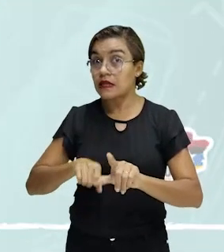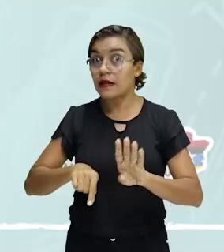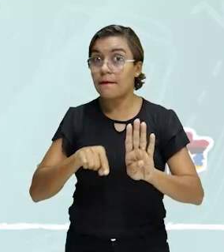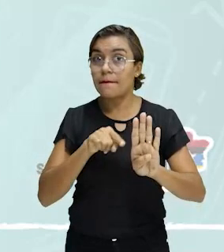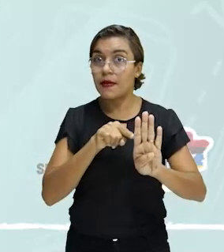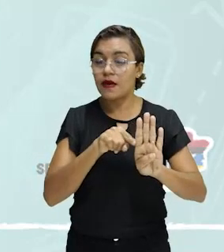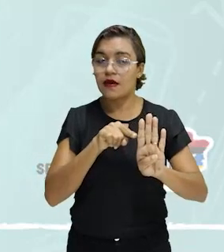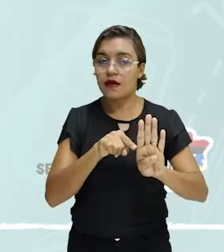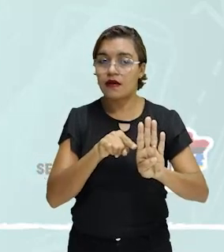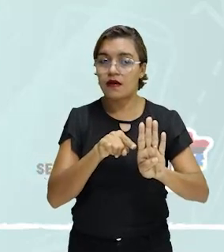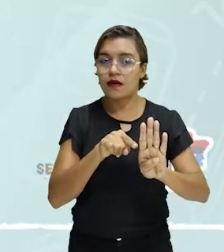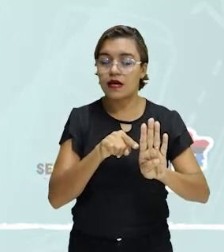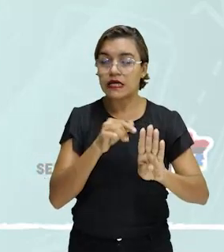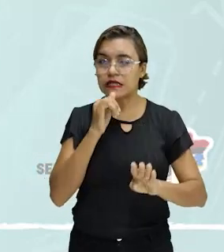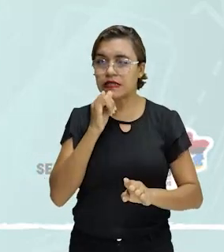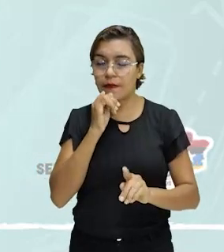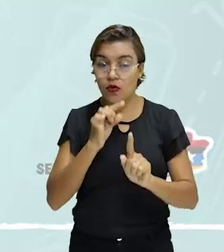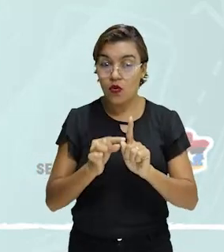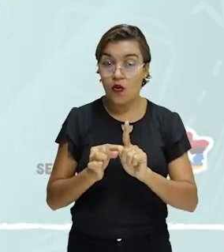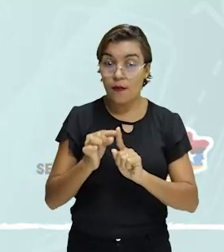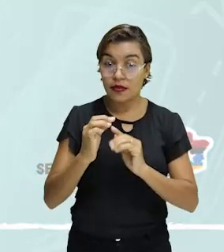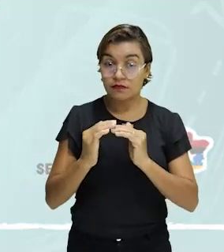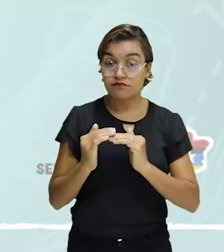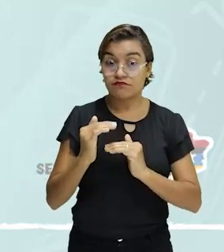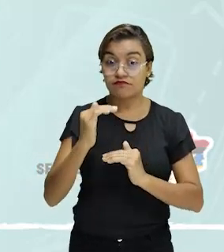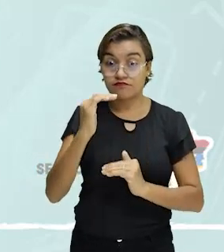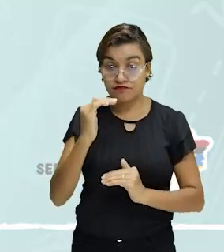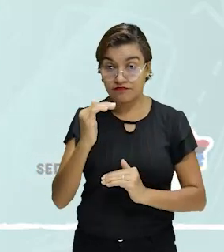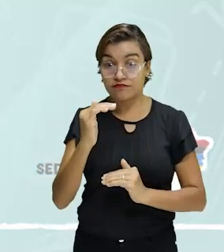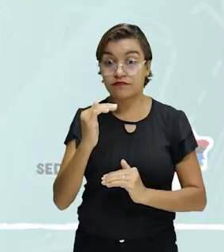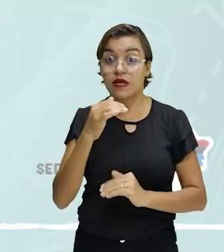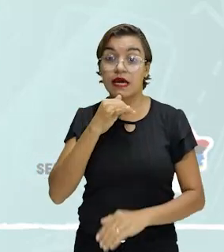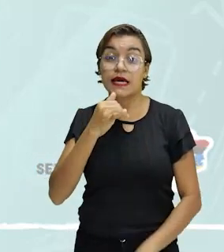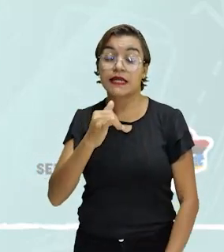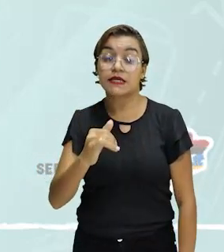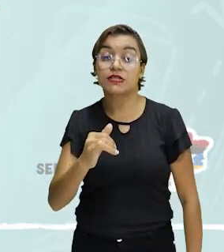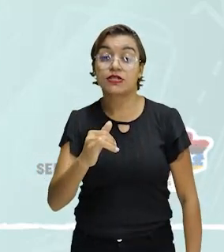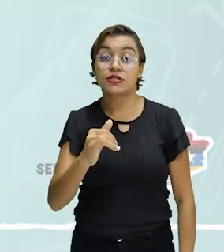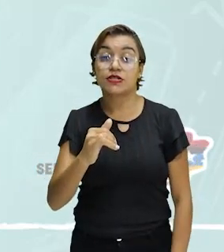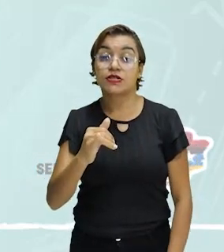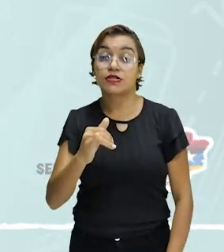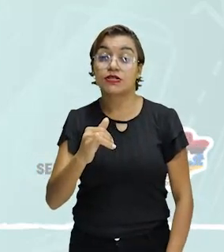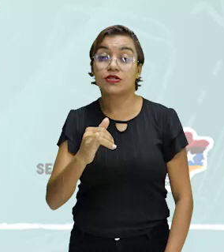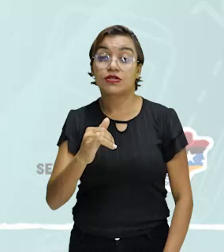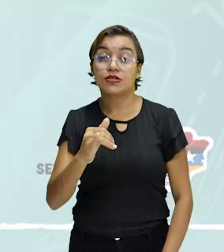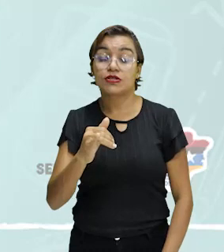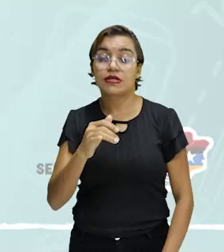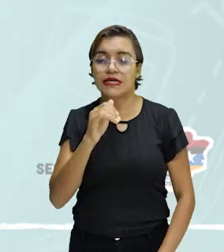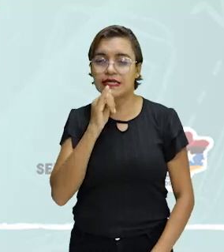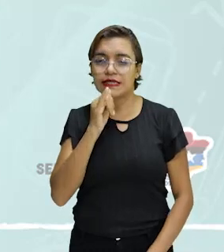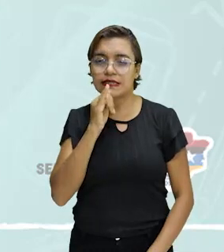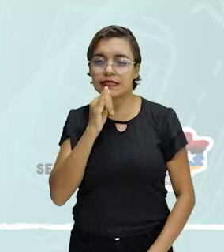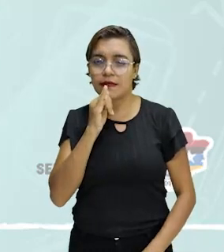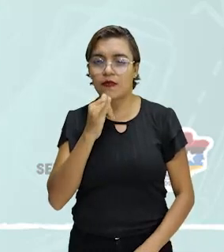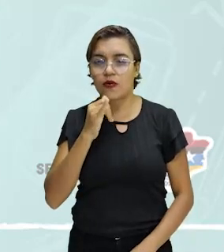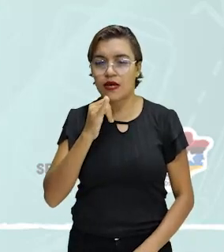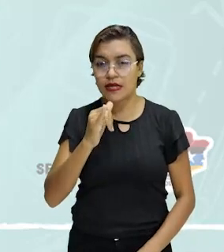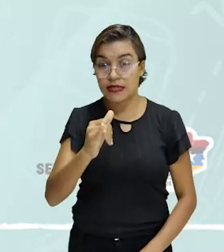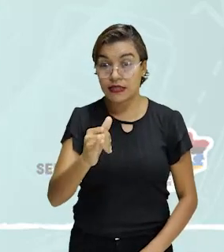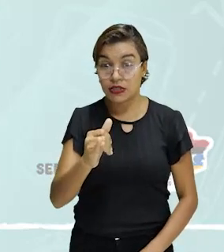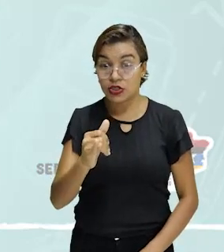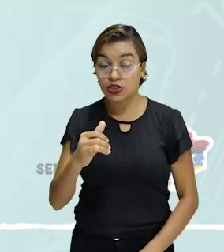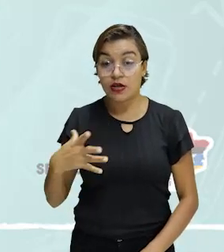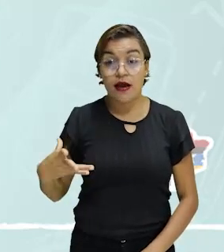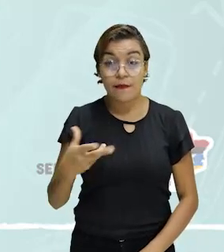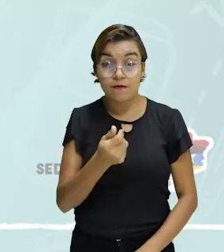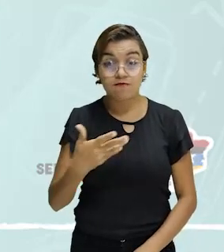da temperatura aumenta a energia cinética média das moléculas reagentes, aumentando as velocidades das